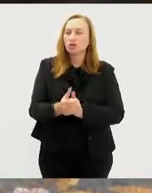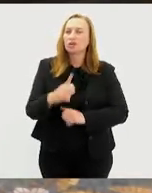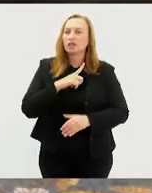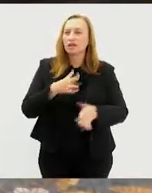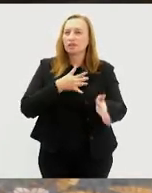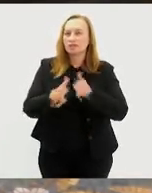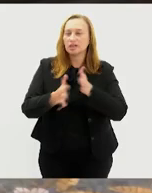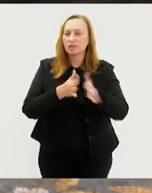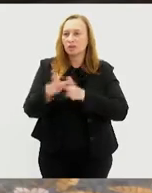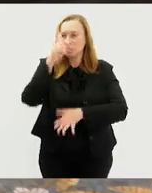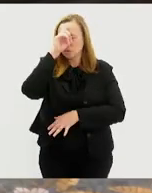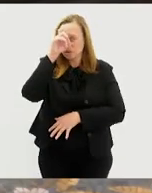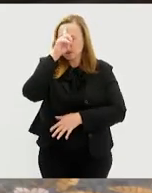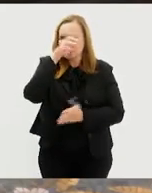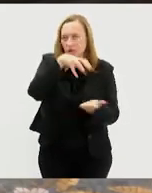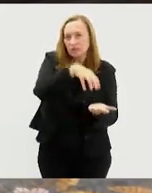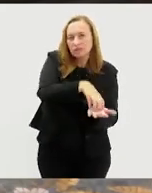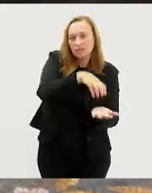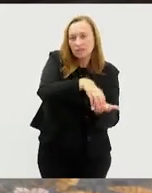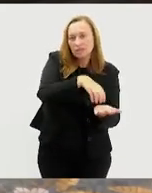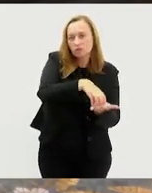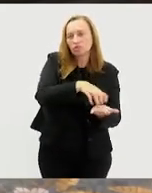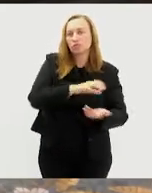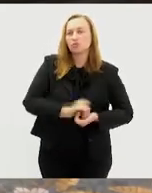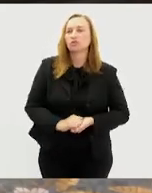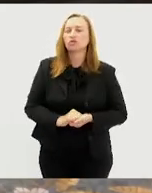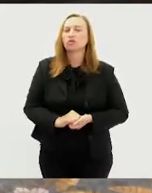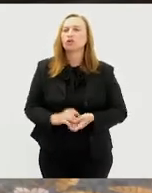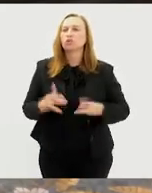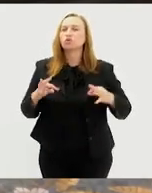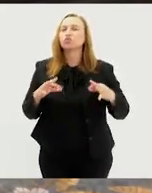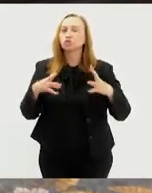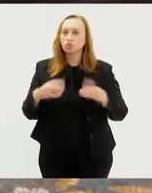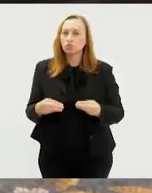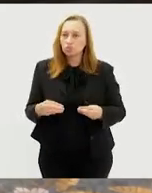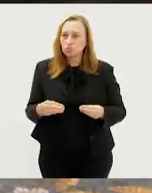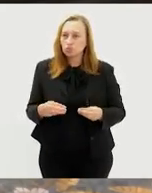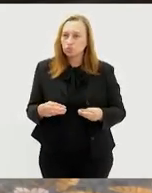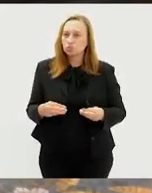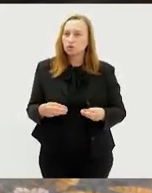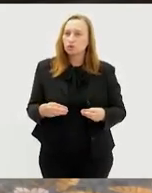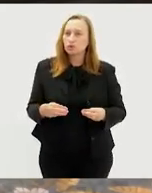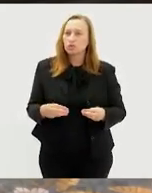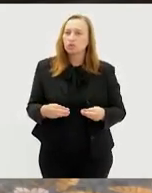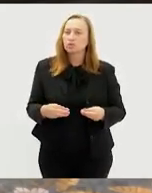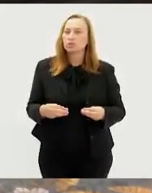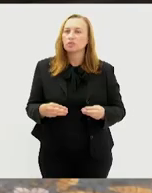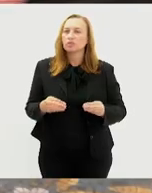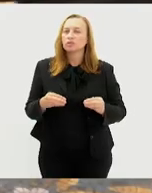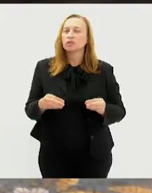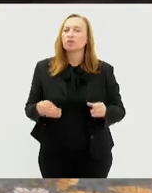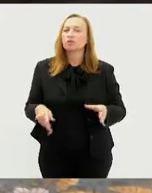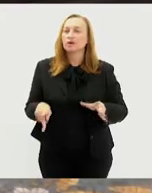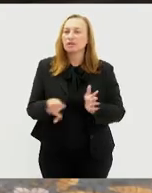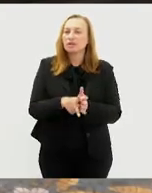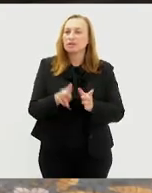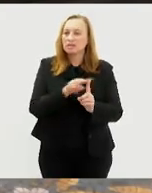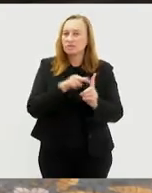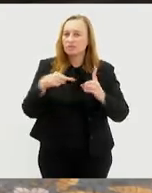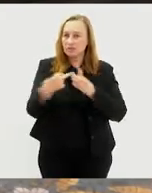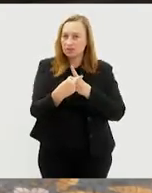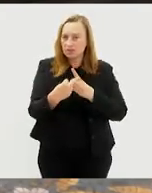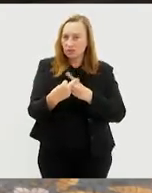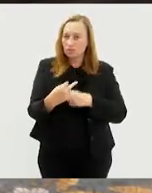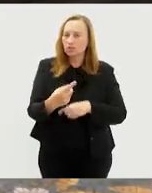comunitários oficinas protegidas tudo aquilo que é decorrência dessa visão humanizada que a nossa frente tanto